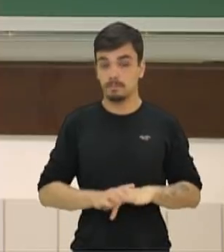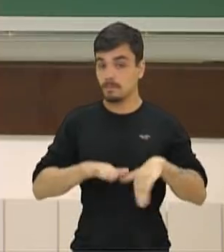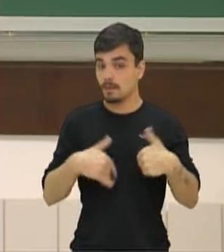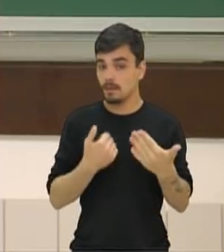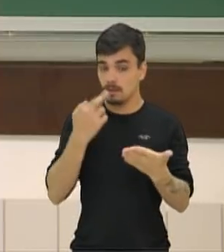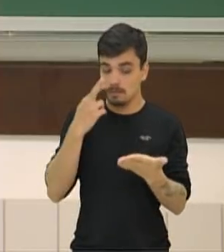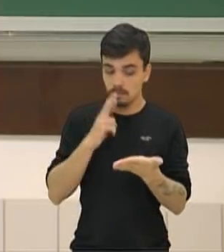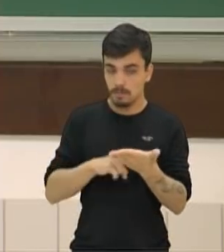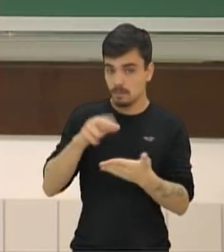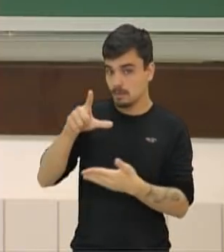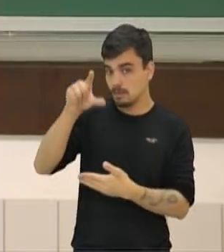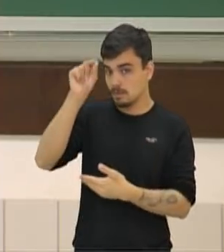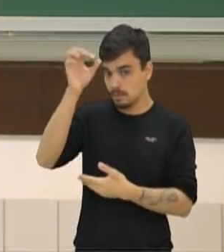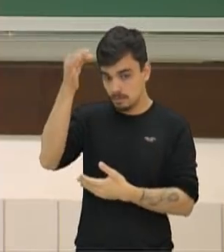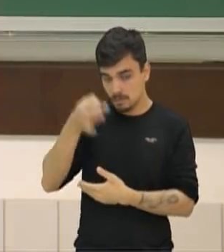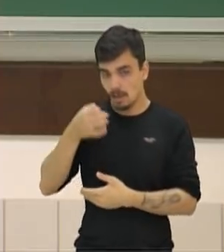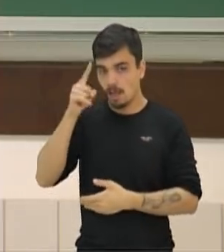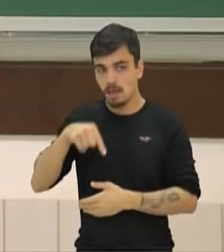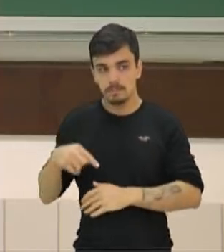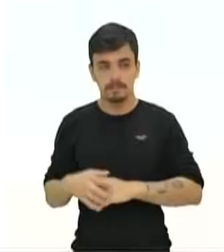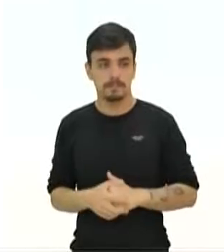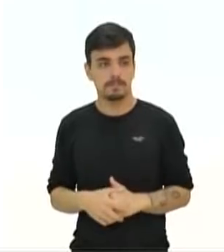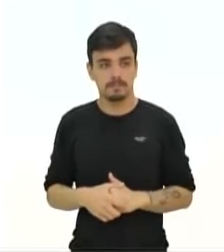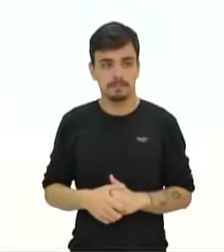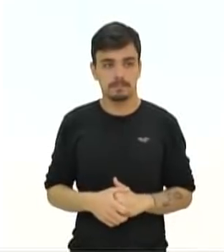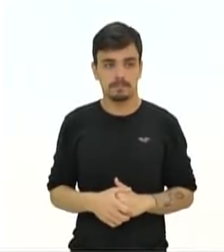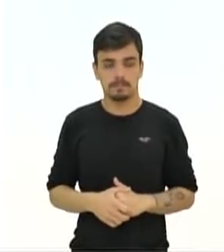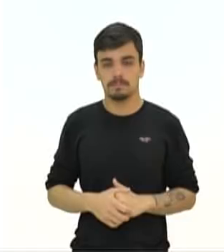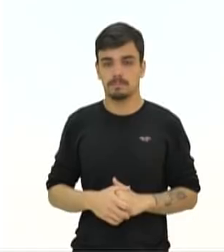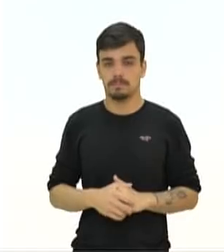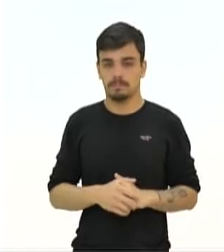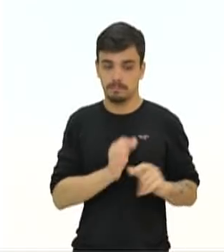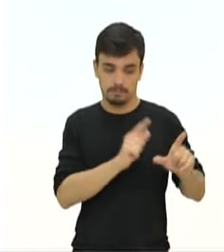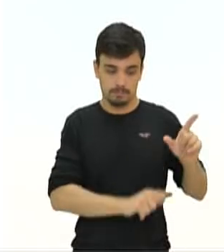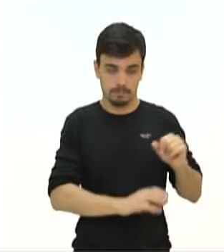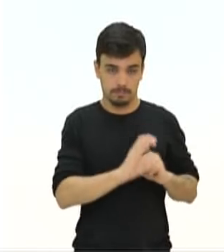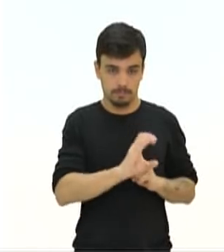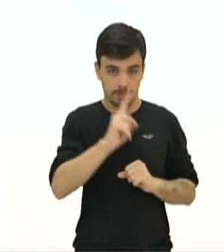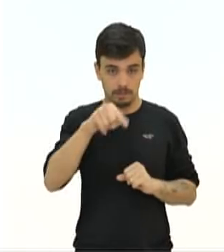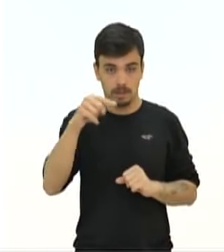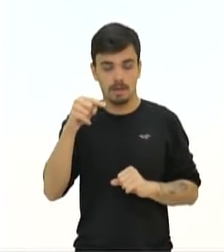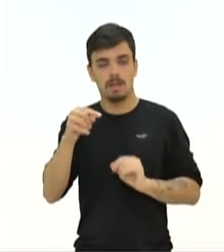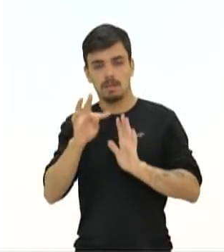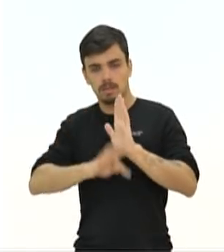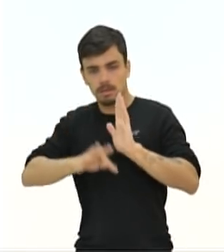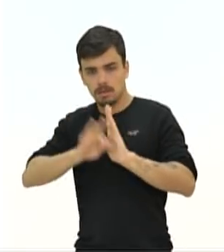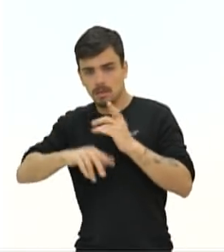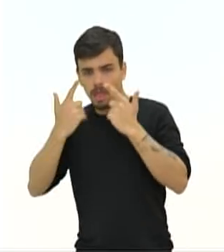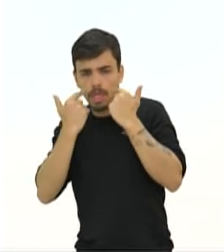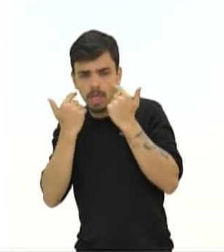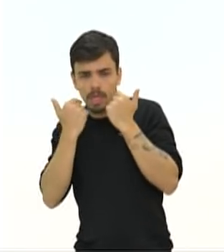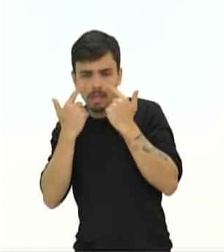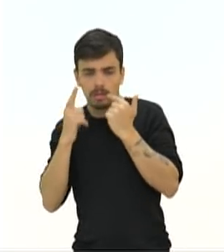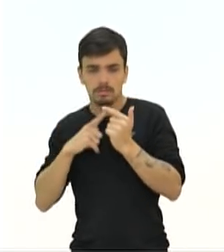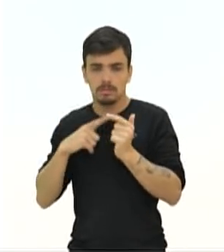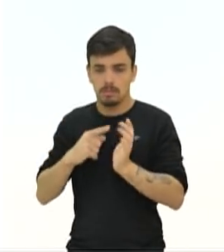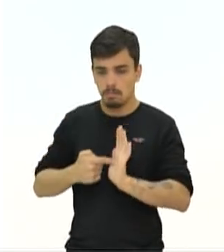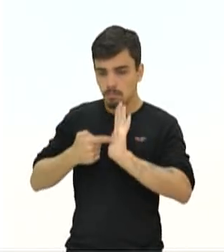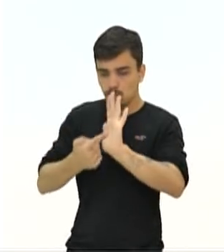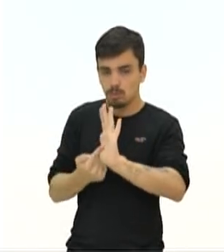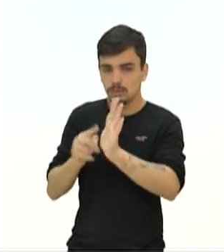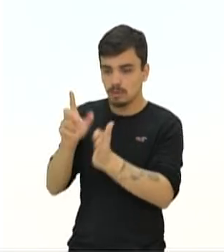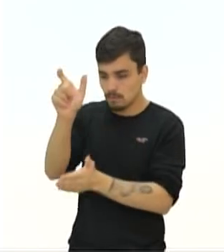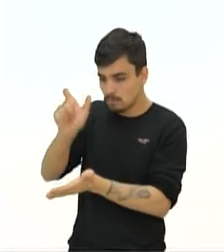Vamos então, a alternativa correta é... Então, textos dramáticos com personagens alegóricos, né?